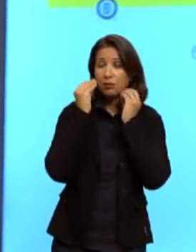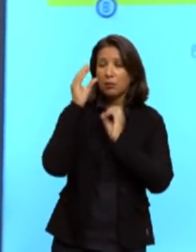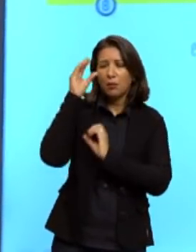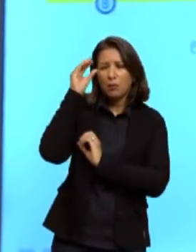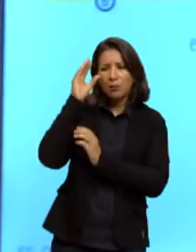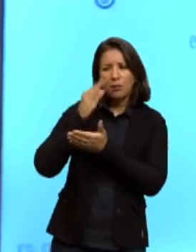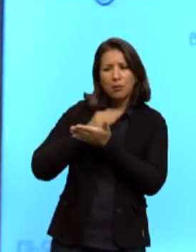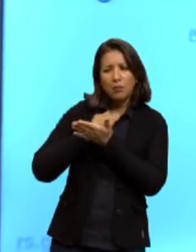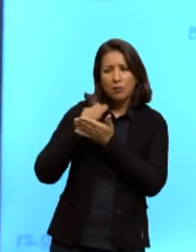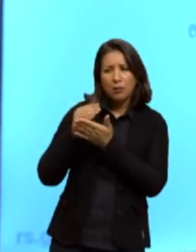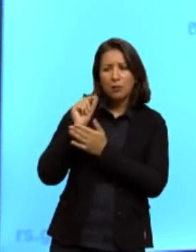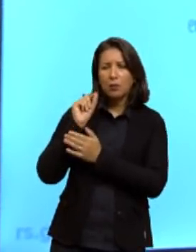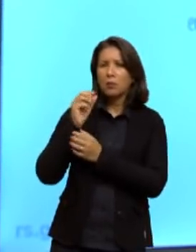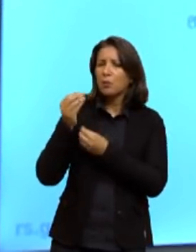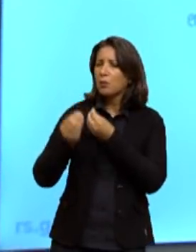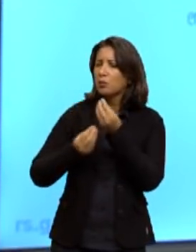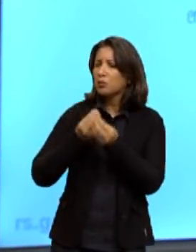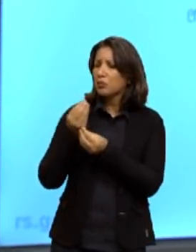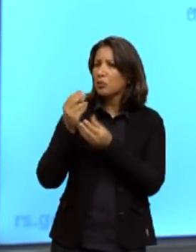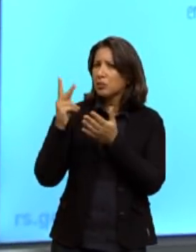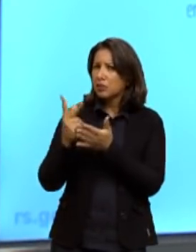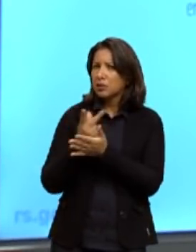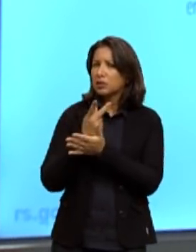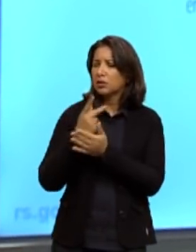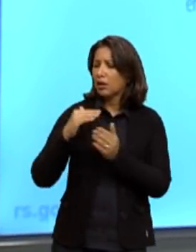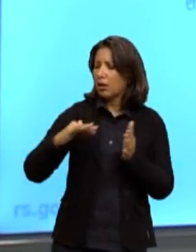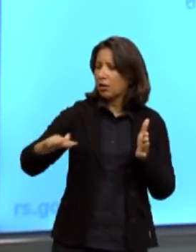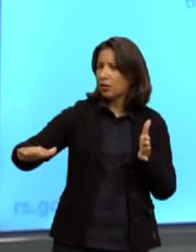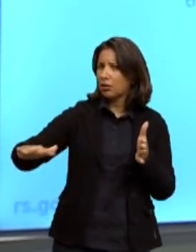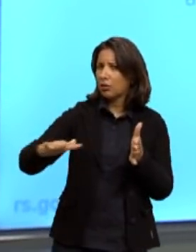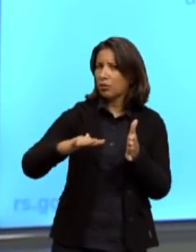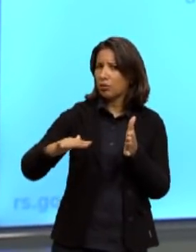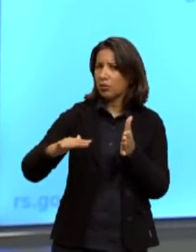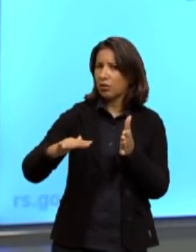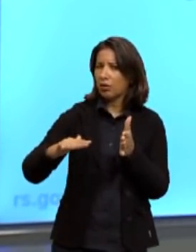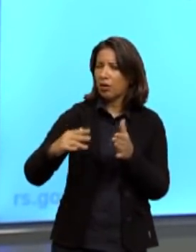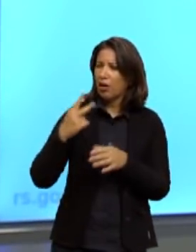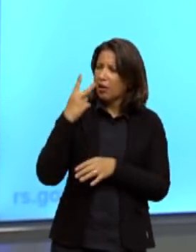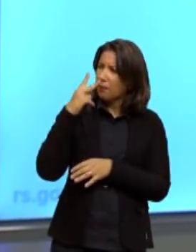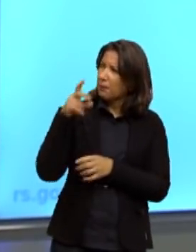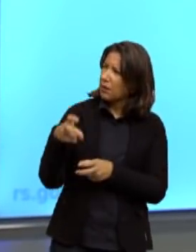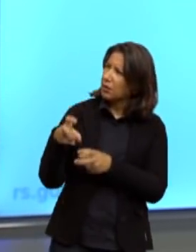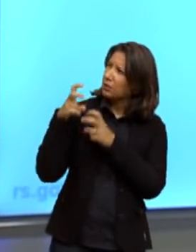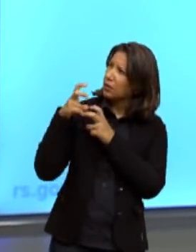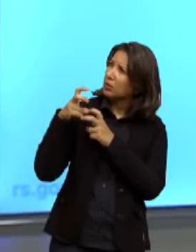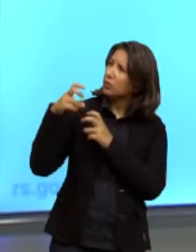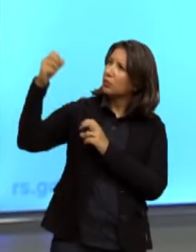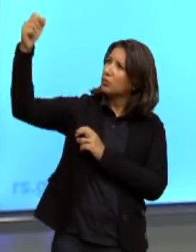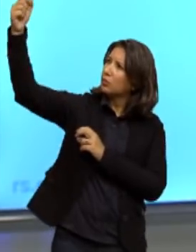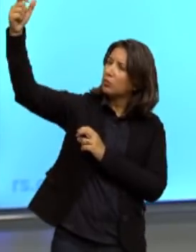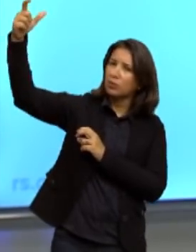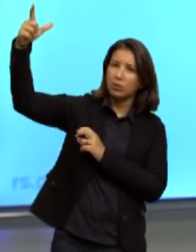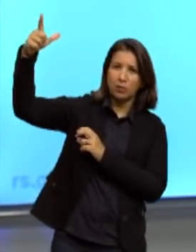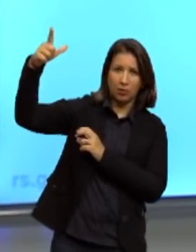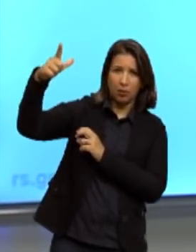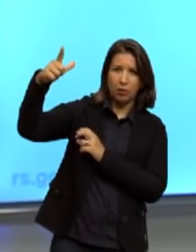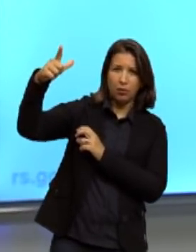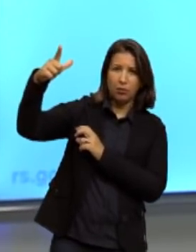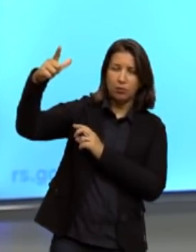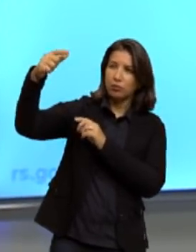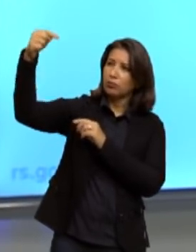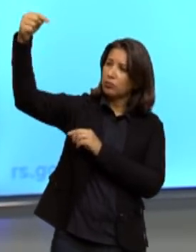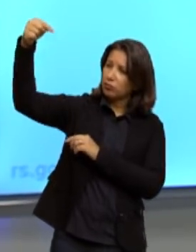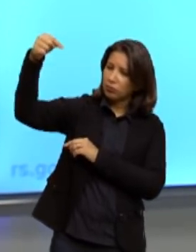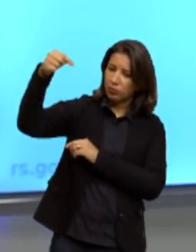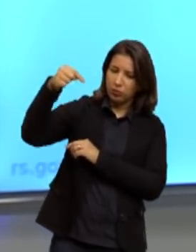o que quem que gerada essa sombra e aí ele percebeu o que os raios que incidiram na terra os raios solares